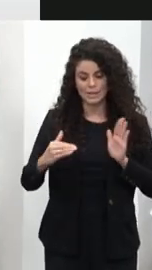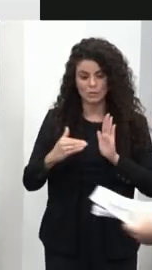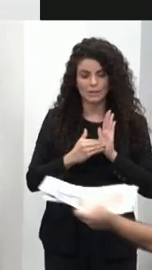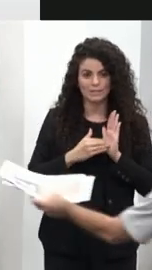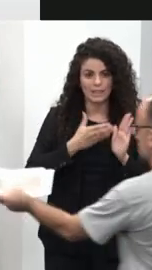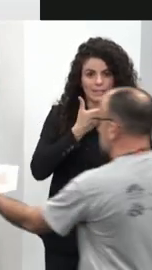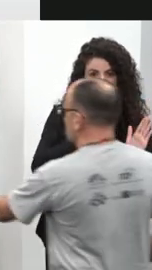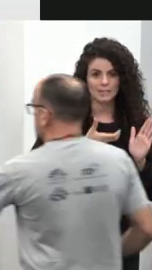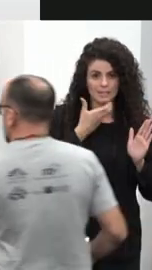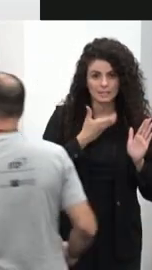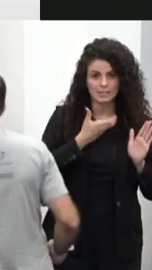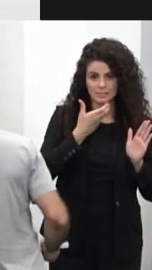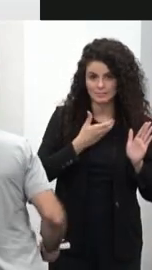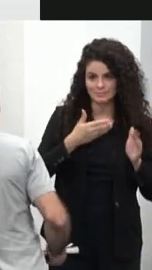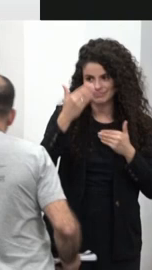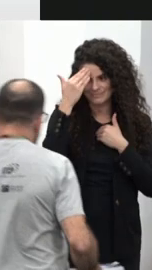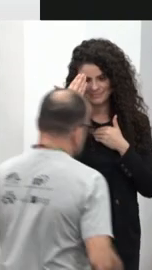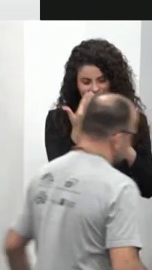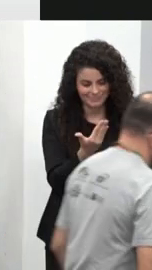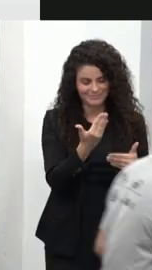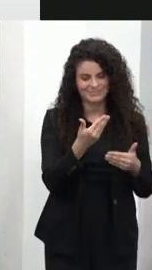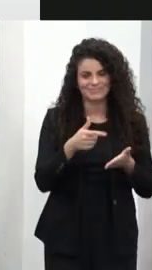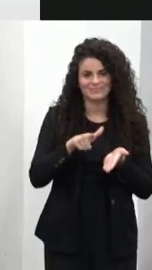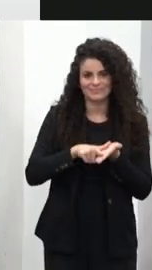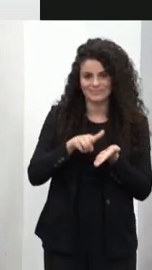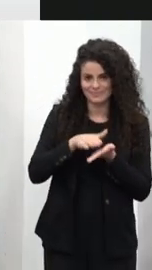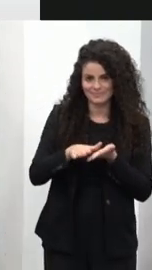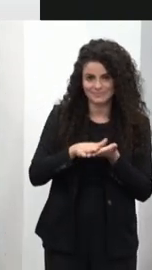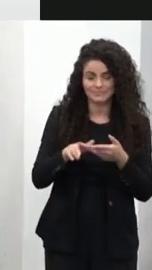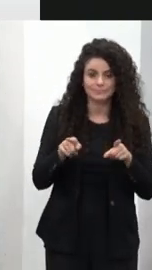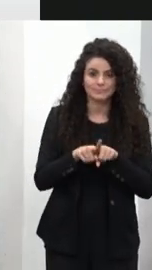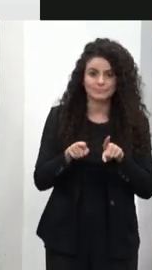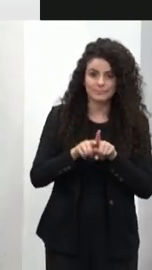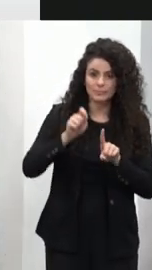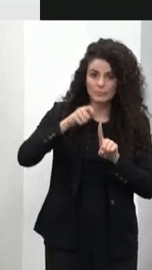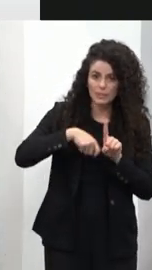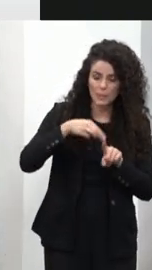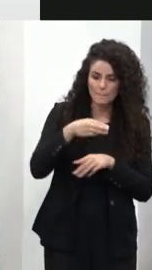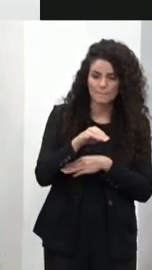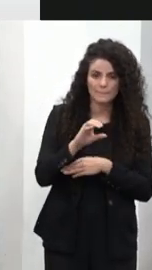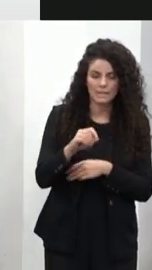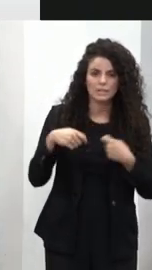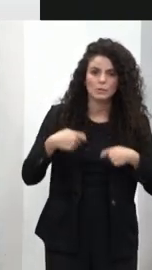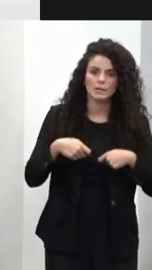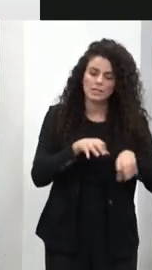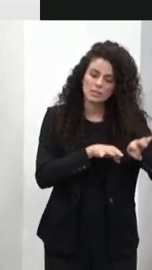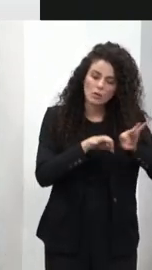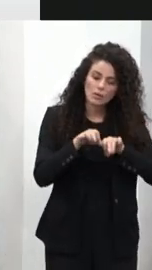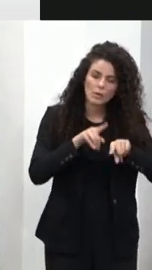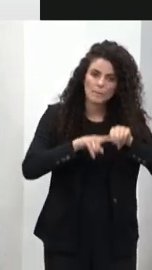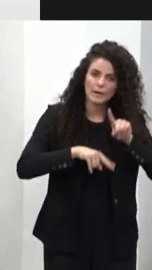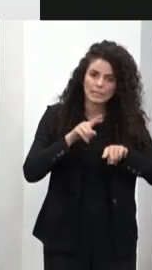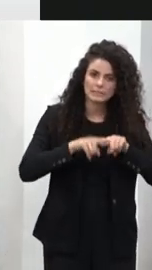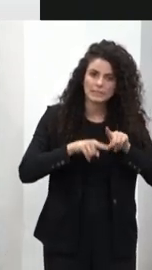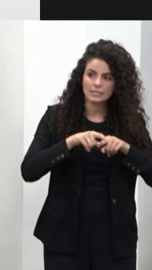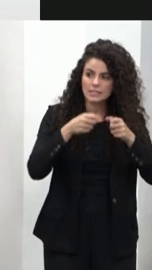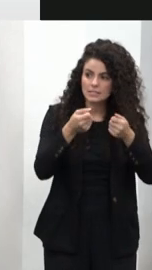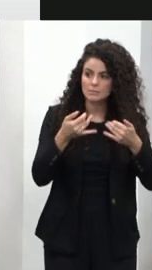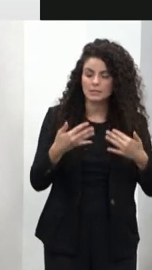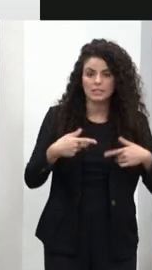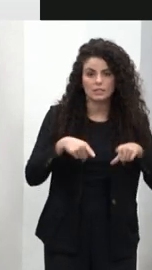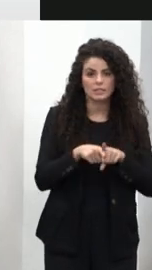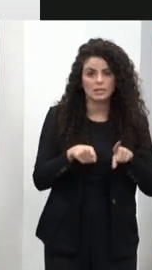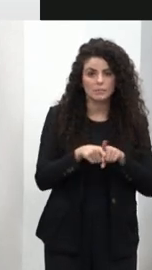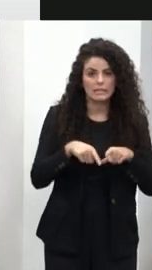maio já tem que começar ou Muito obrigado pela gentileza em maio a gente já tem que começar essa produção do material e as explicações que se